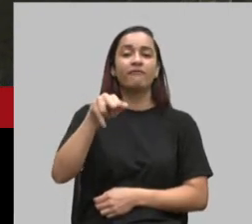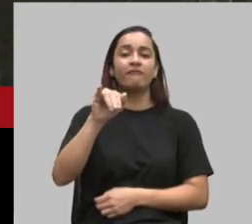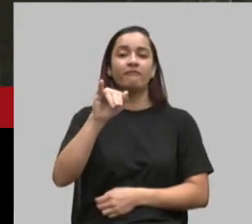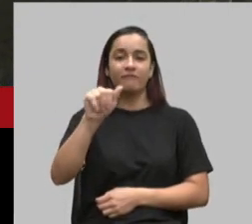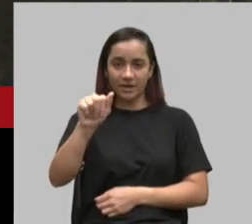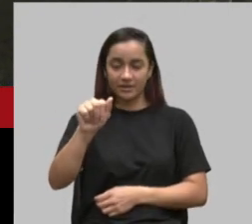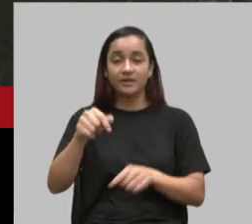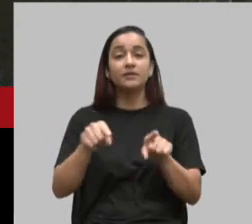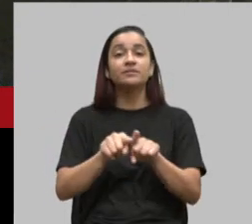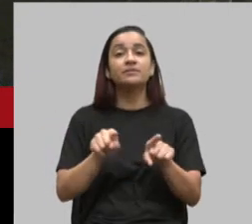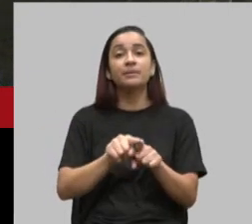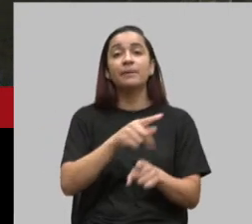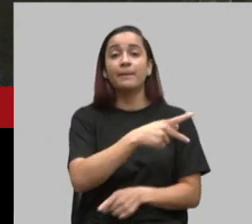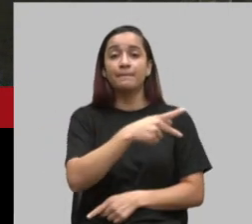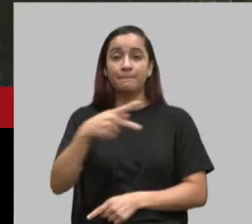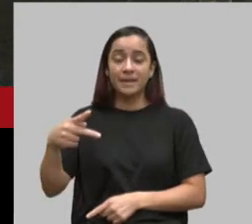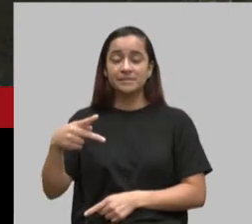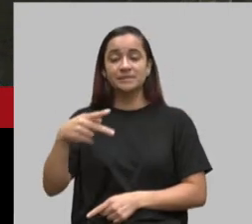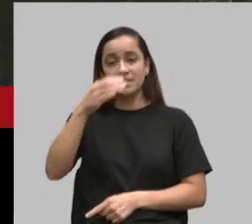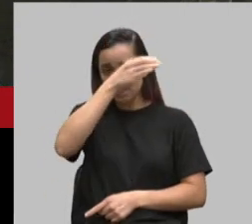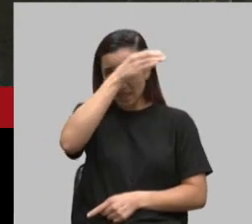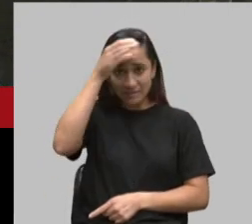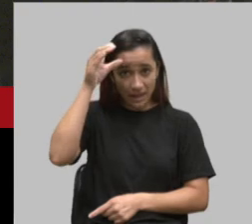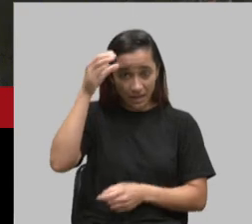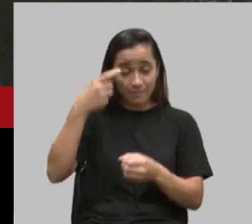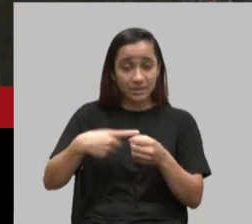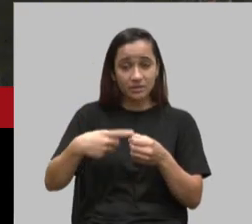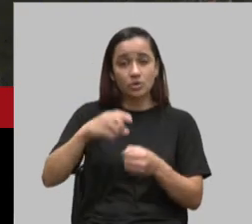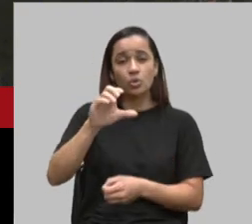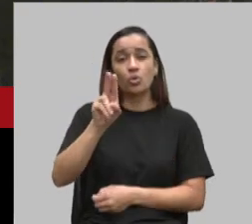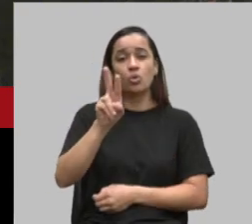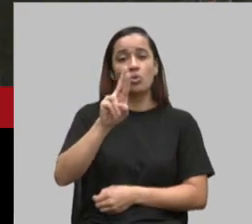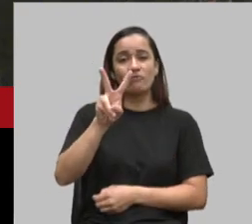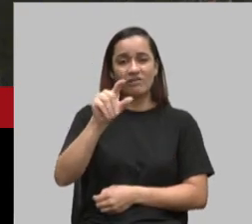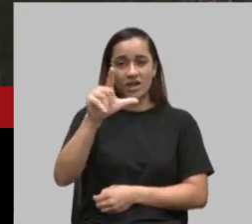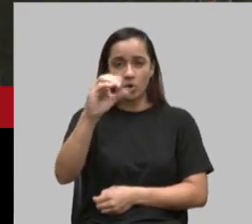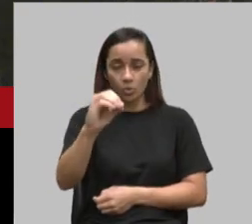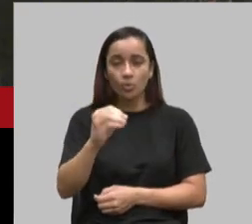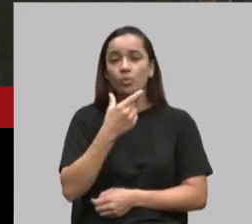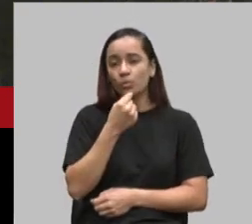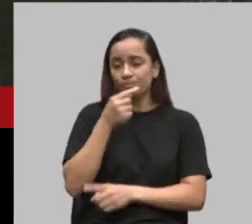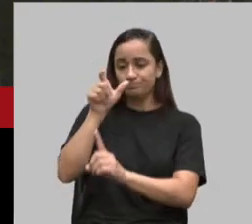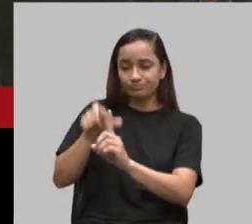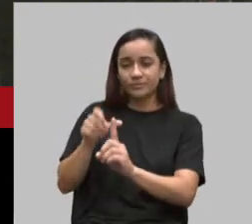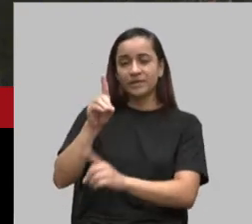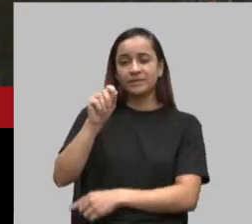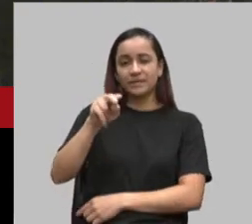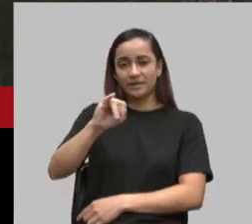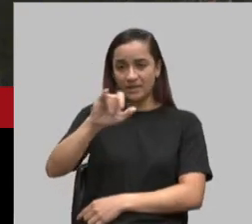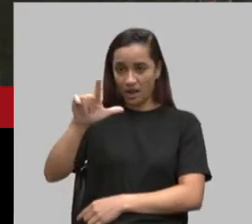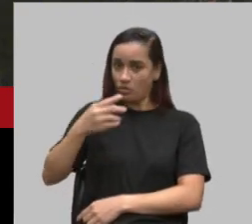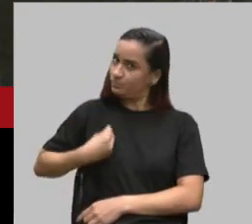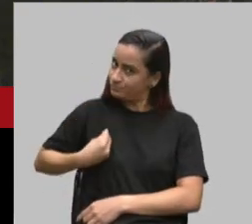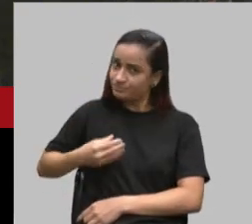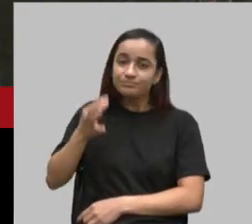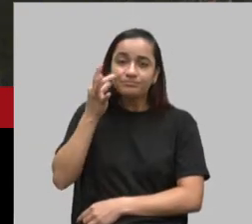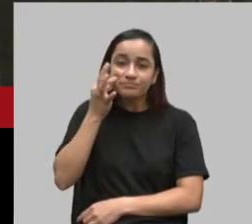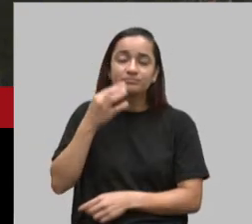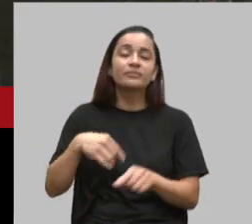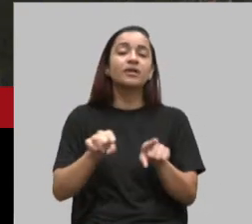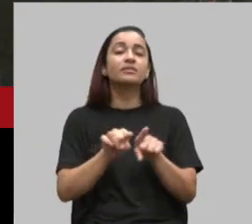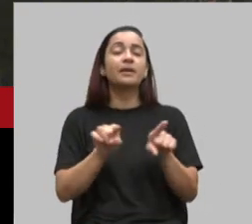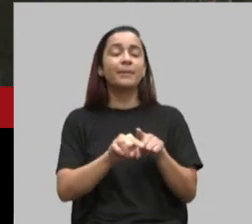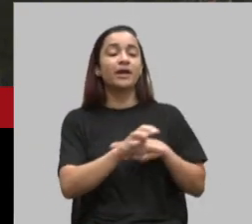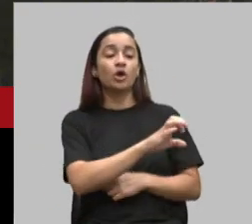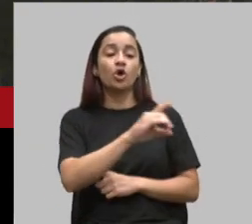presidente da Câmara Municipal de vê Daniel Araújo que está aqui presente a coordenadora que me acompanhou nesses dias